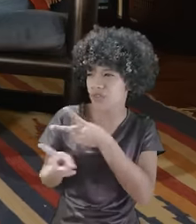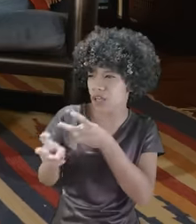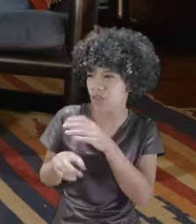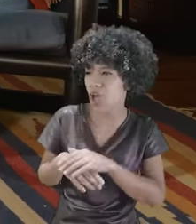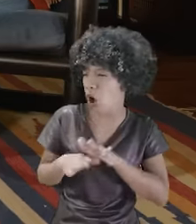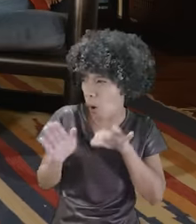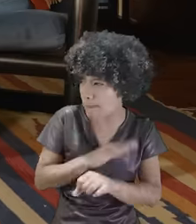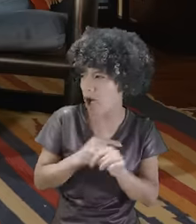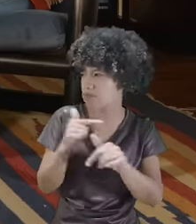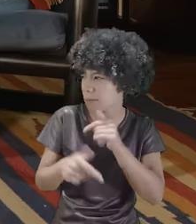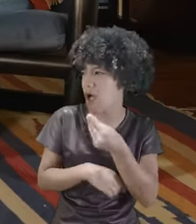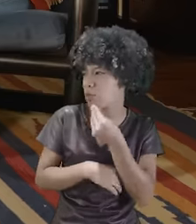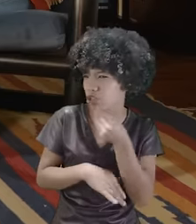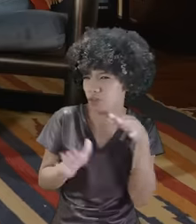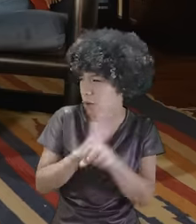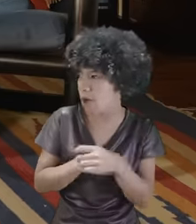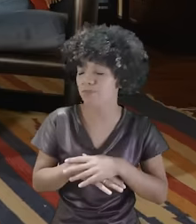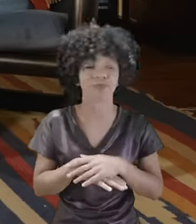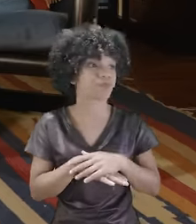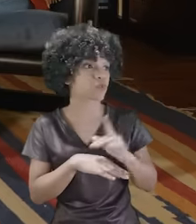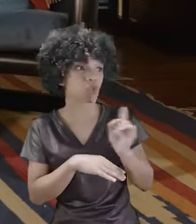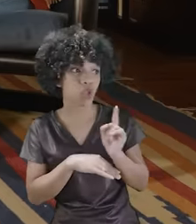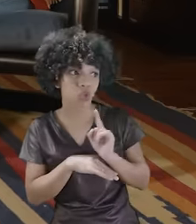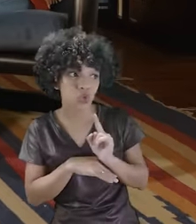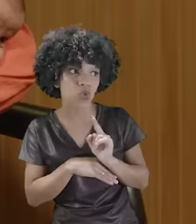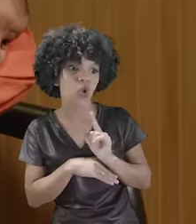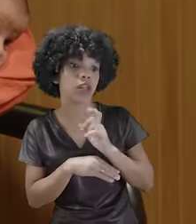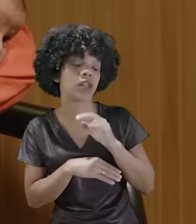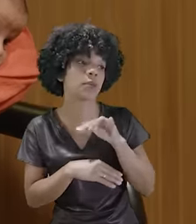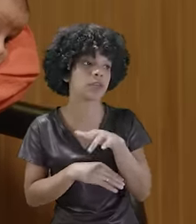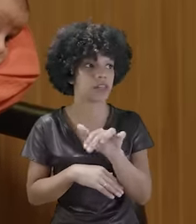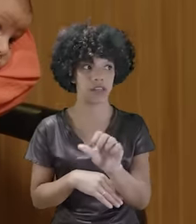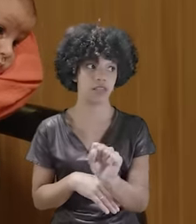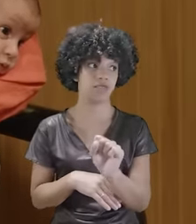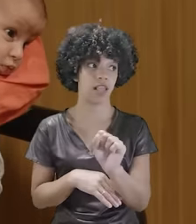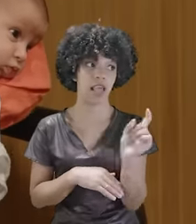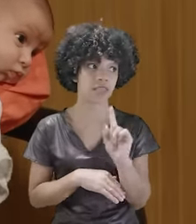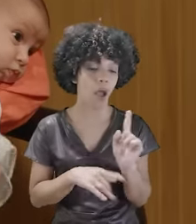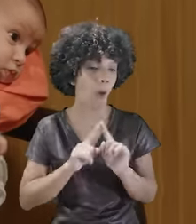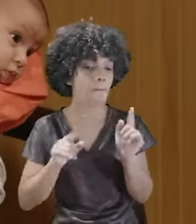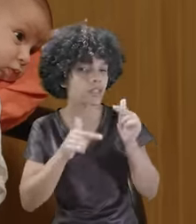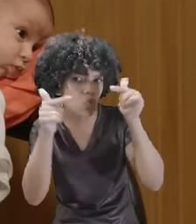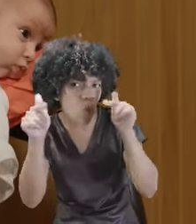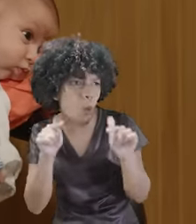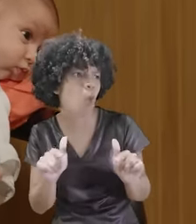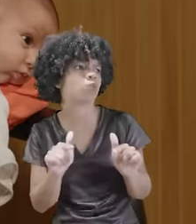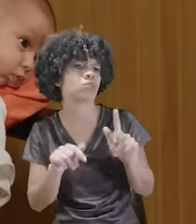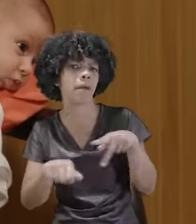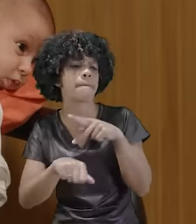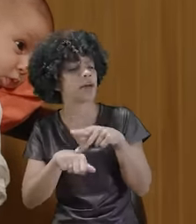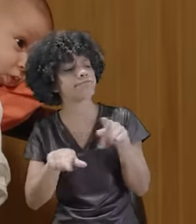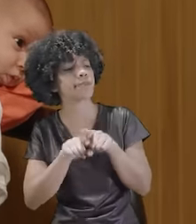vão pegar o emprego dele eles acham que a gente não sou eu os Libaneses no Turquia também não muitos outros